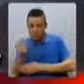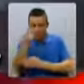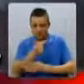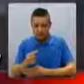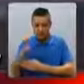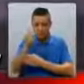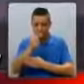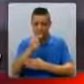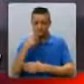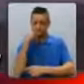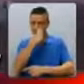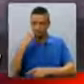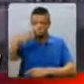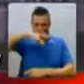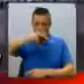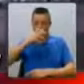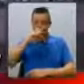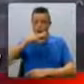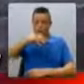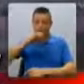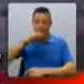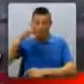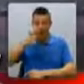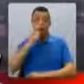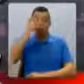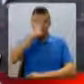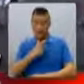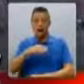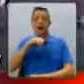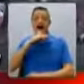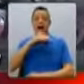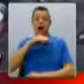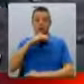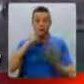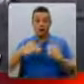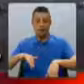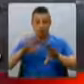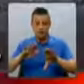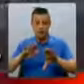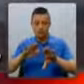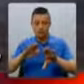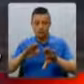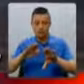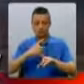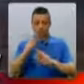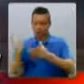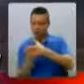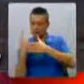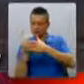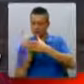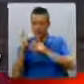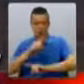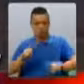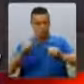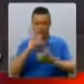com a cara de Maomé num corpo de cão, e a polícia acredita que é mesmo então um ato isolado e que não vai